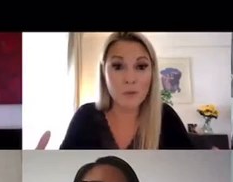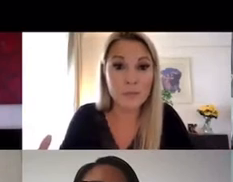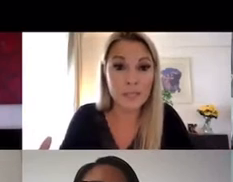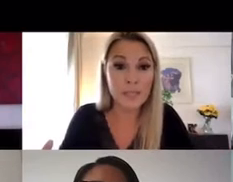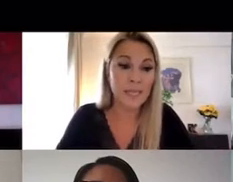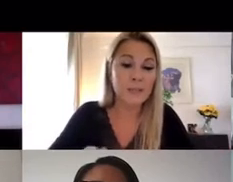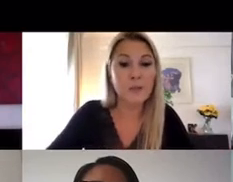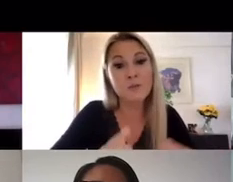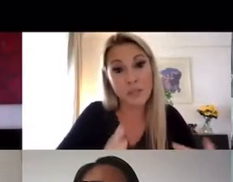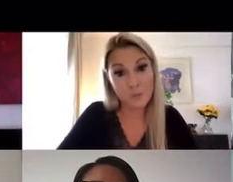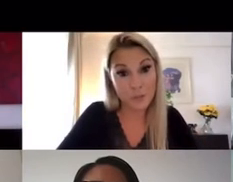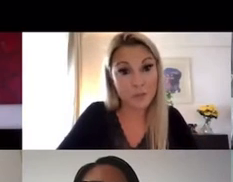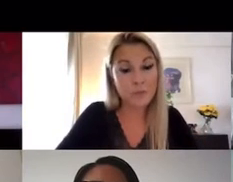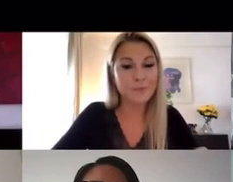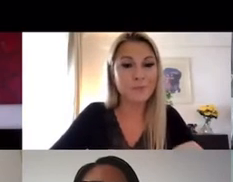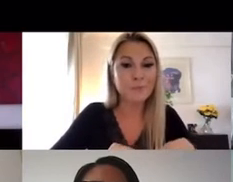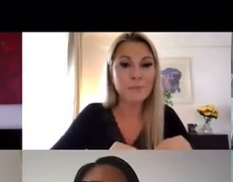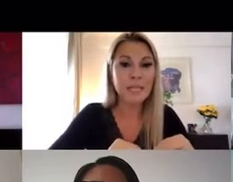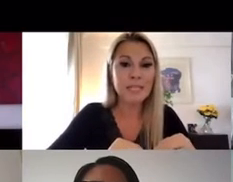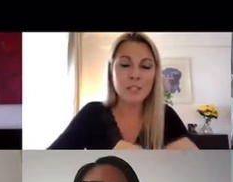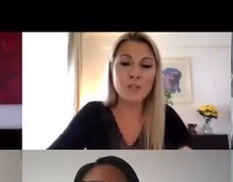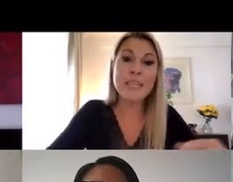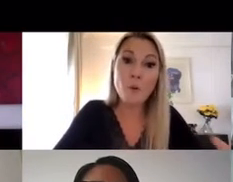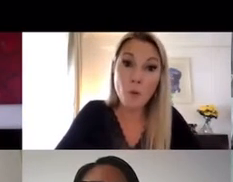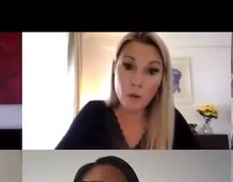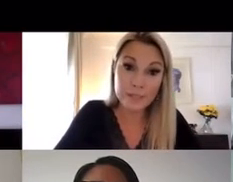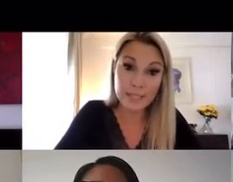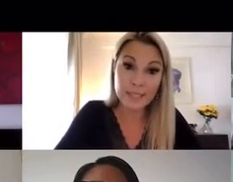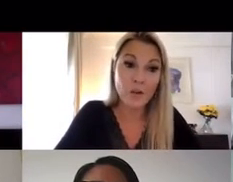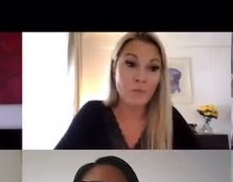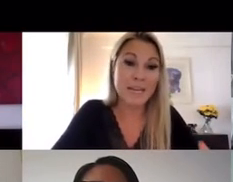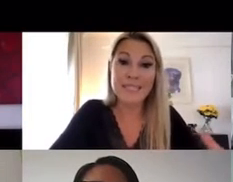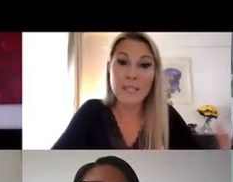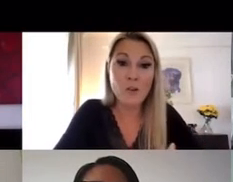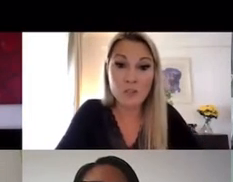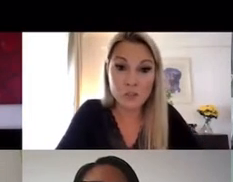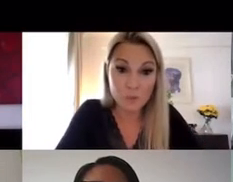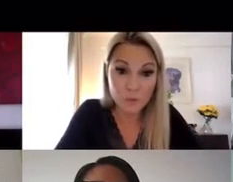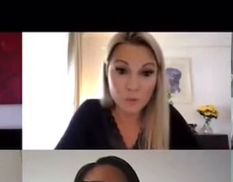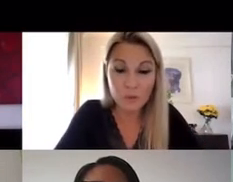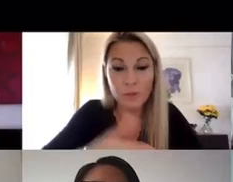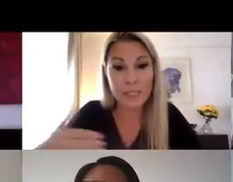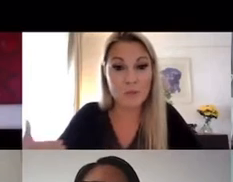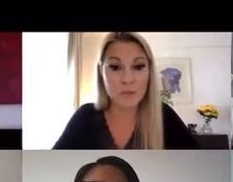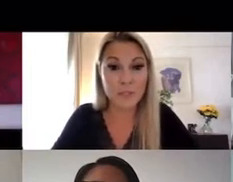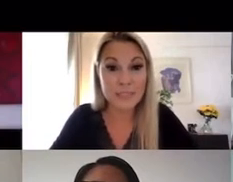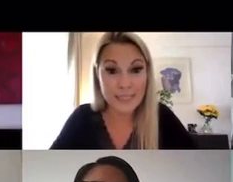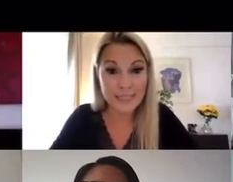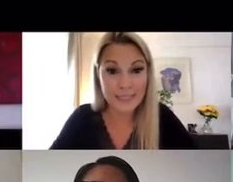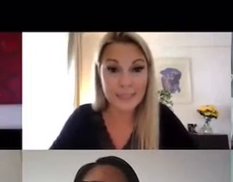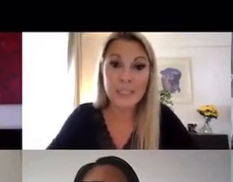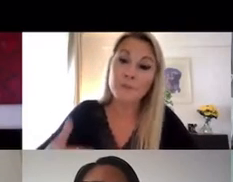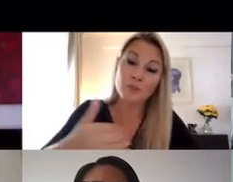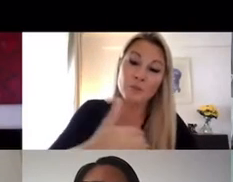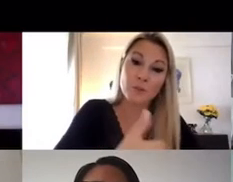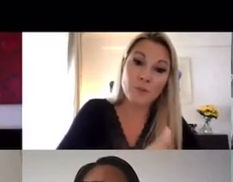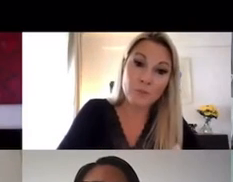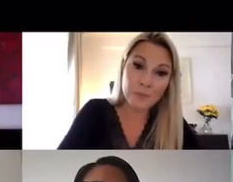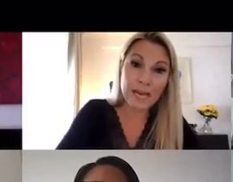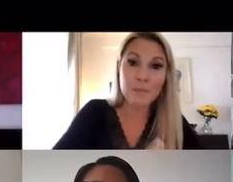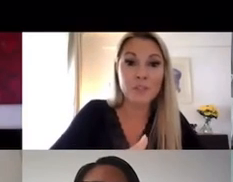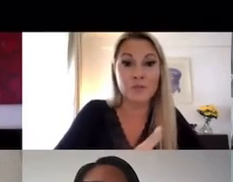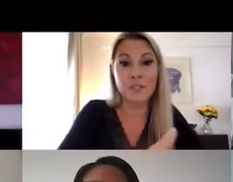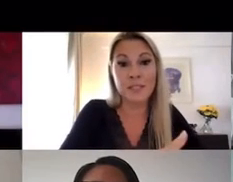velha pergunta. Então, já viu se a senhora encontra uma casa que goste muito, não tem a sua vendida, pois não